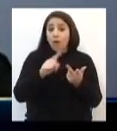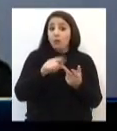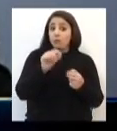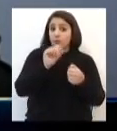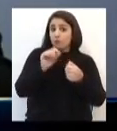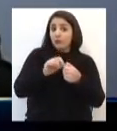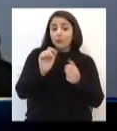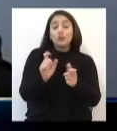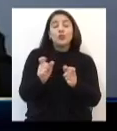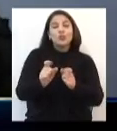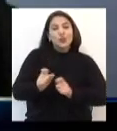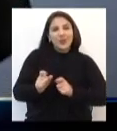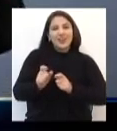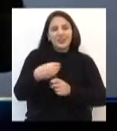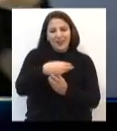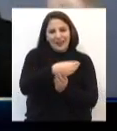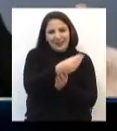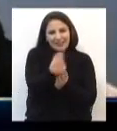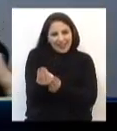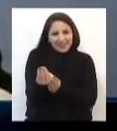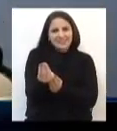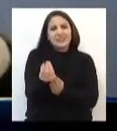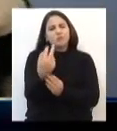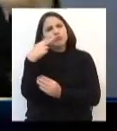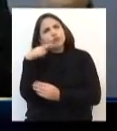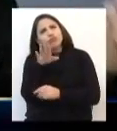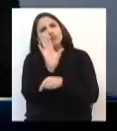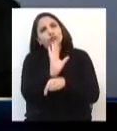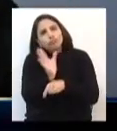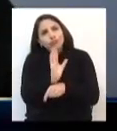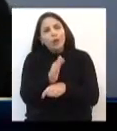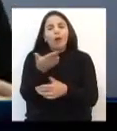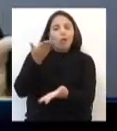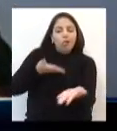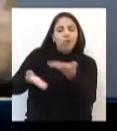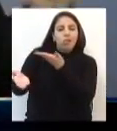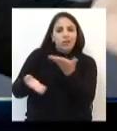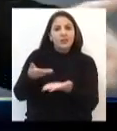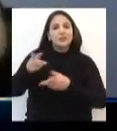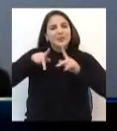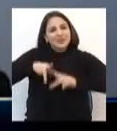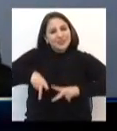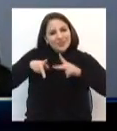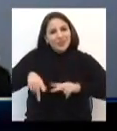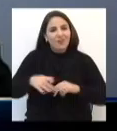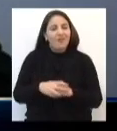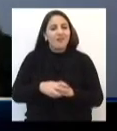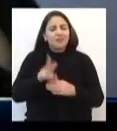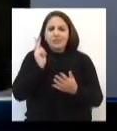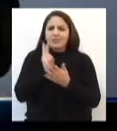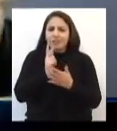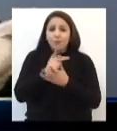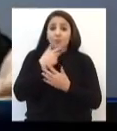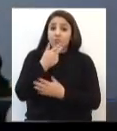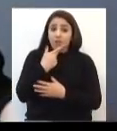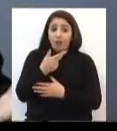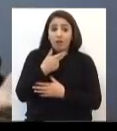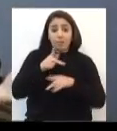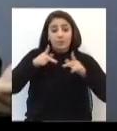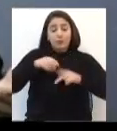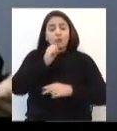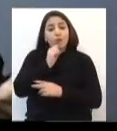canastrinha, assistindo um filme, conversando com as pessoas, com gente idosa, com gente nova, porque eu sempre digo que o idoso gosta também